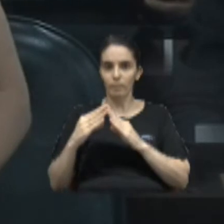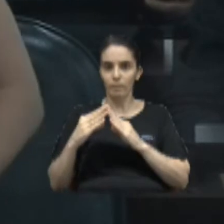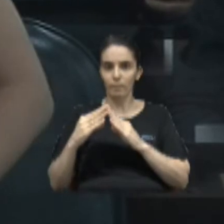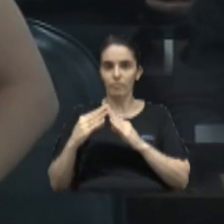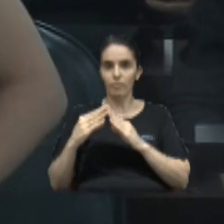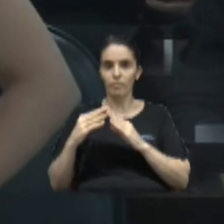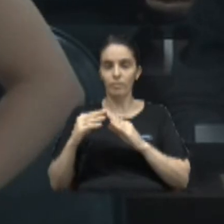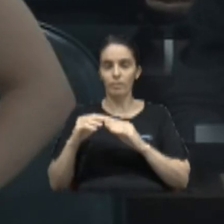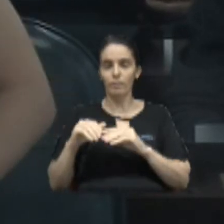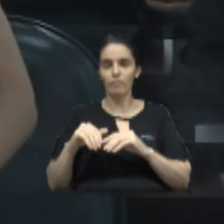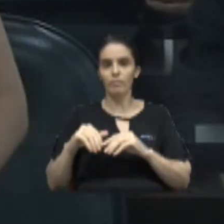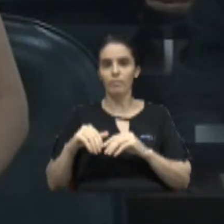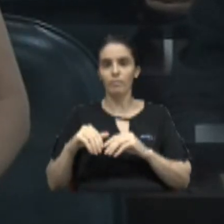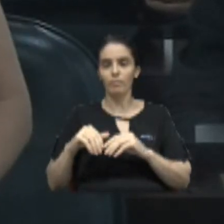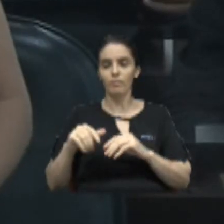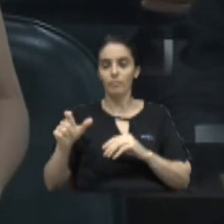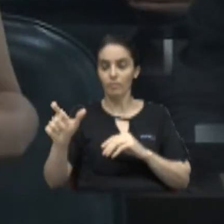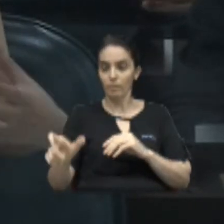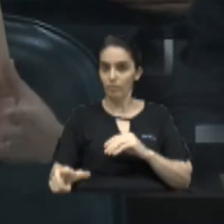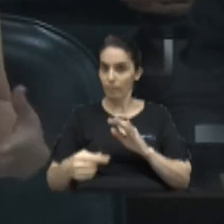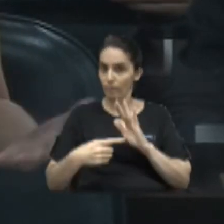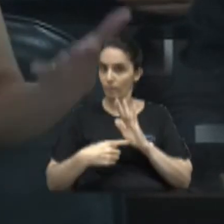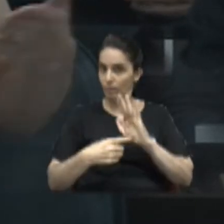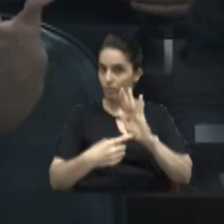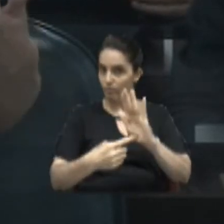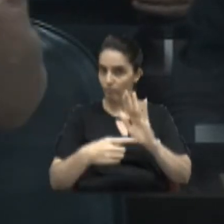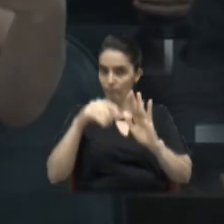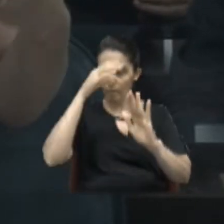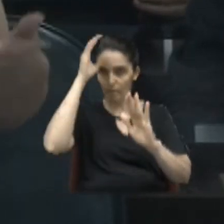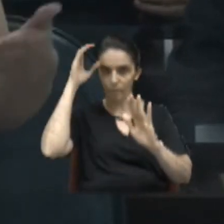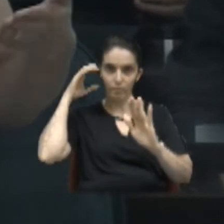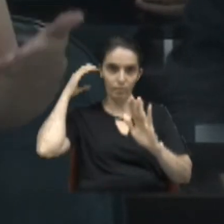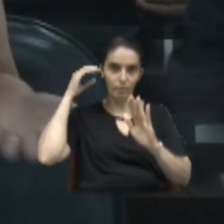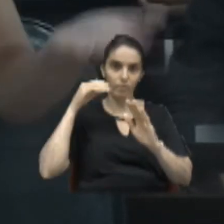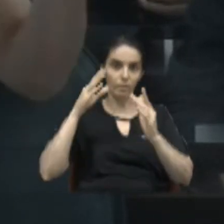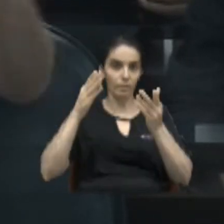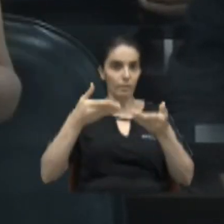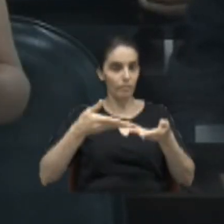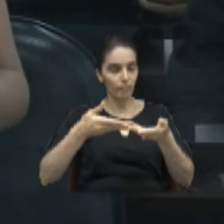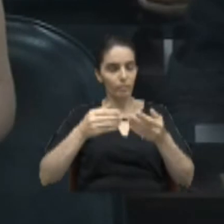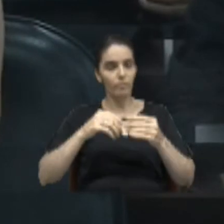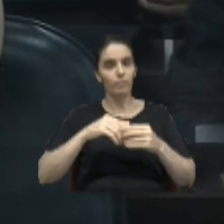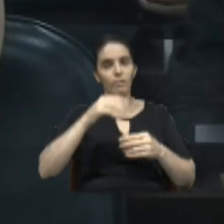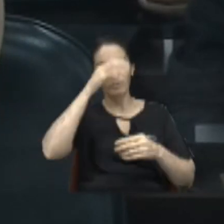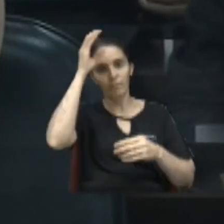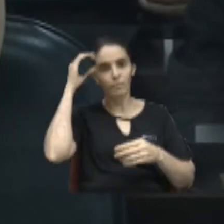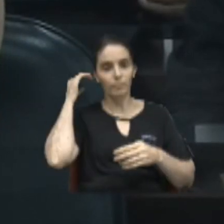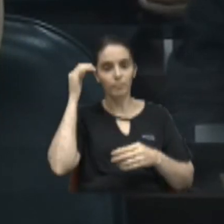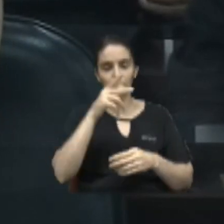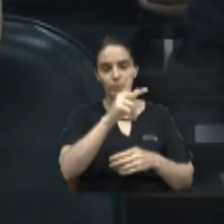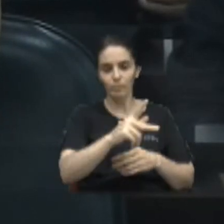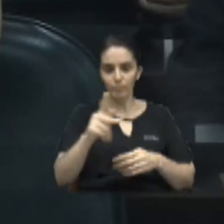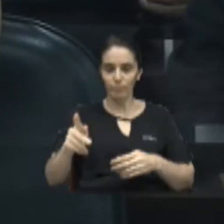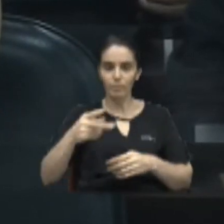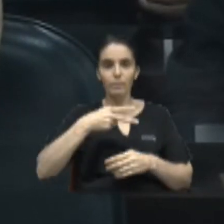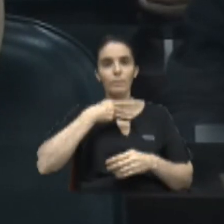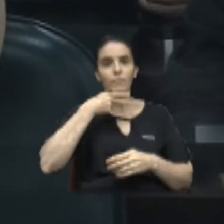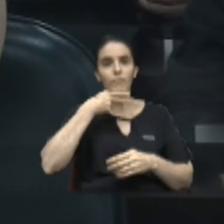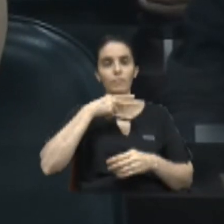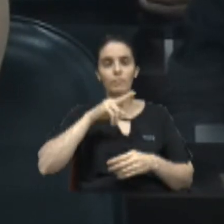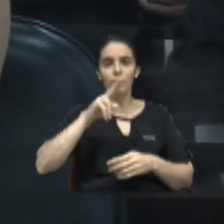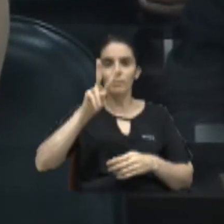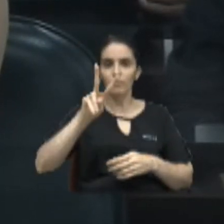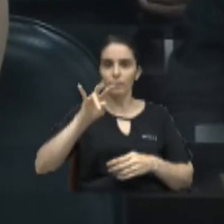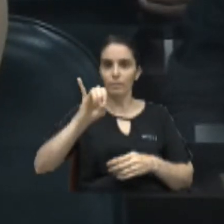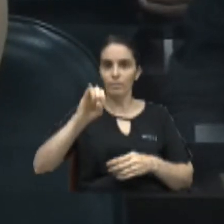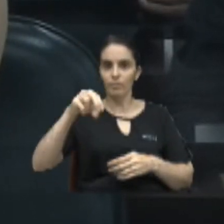família, tive a chance de conhecê-los melhor. Hoje sou professora de um dos netos dele, do Vinícius, que é meu aluno de